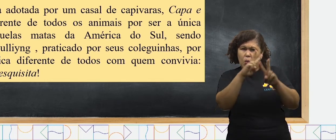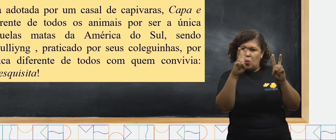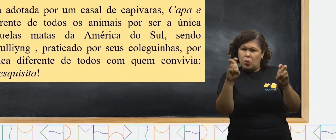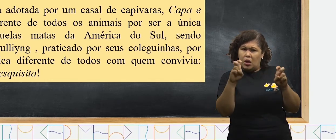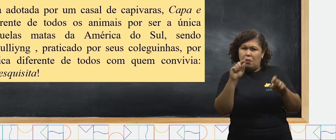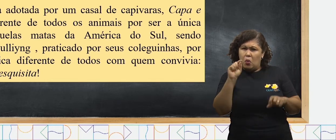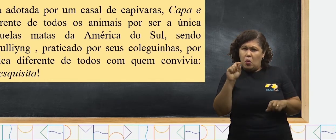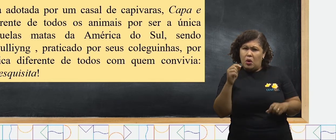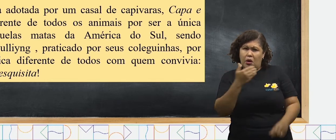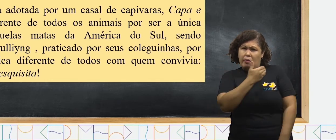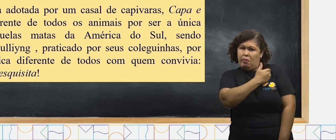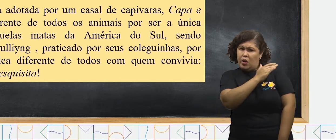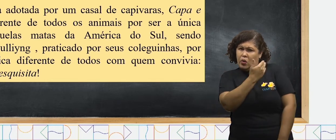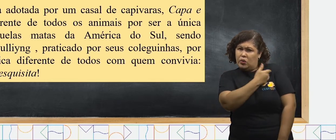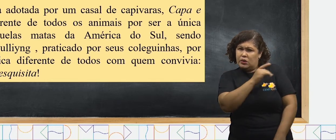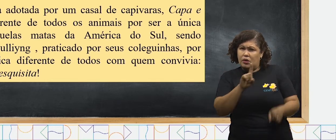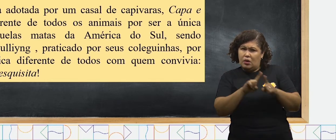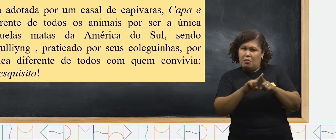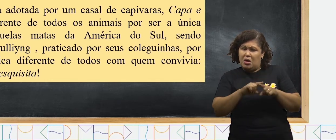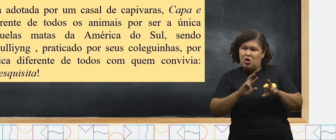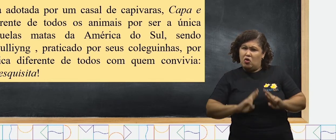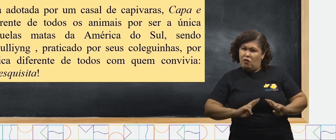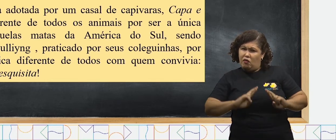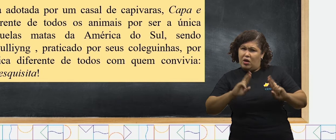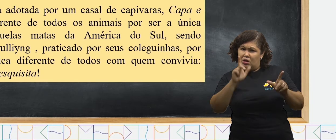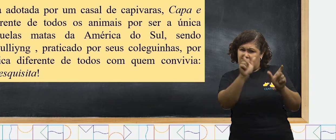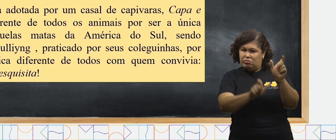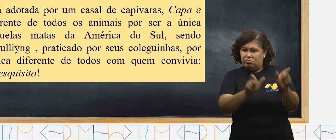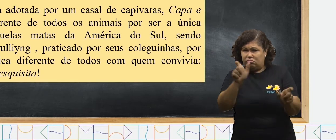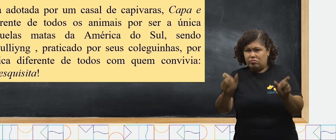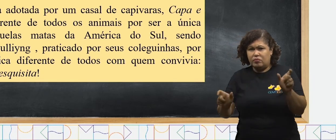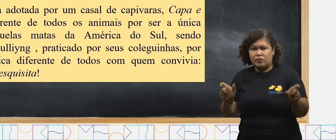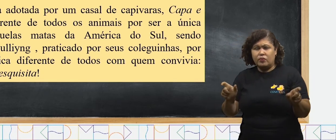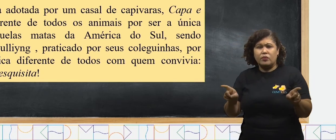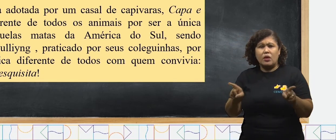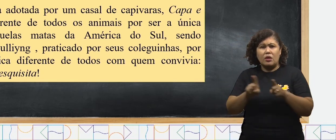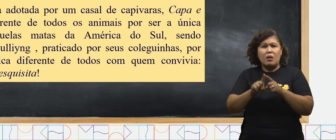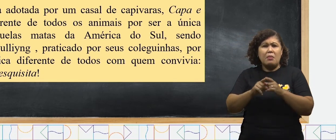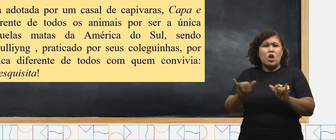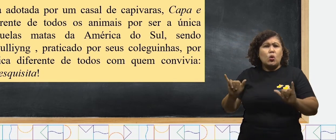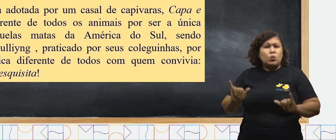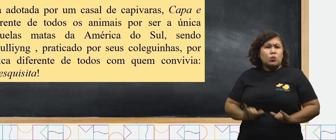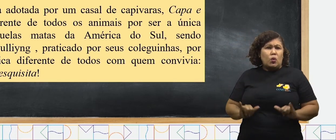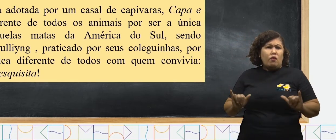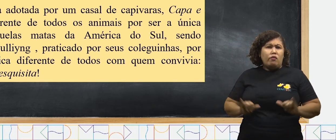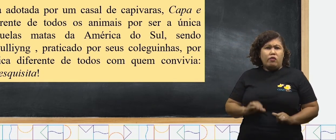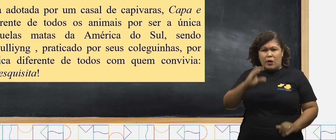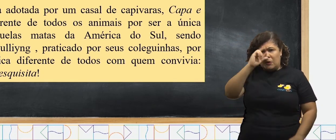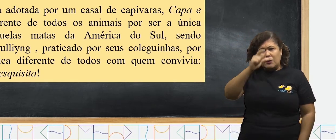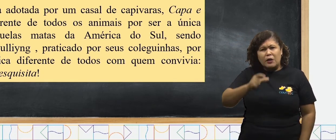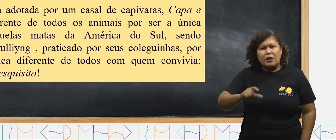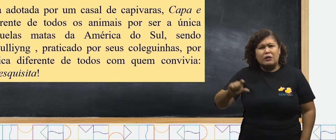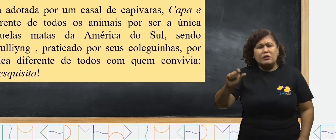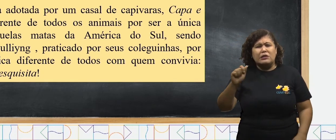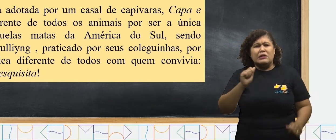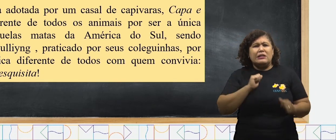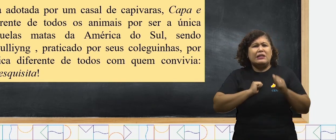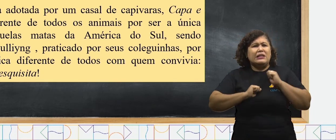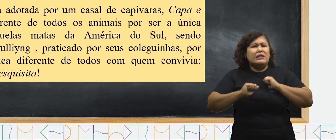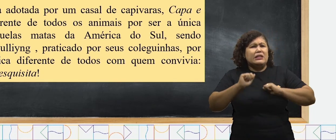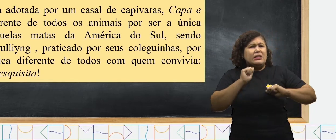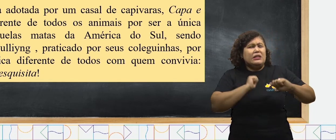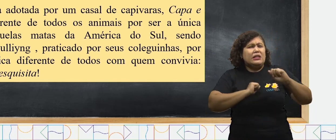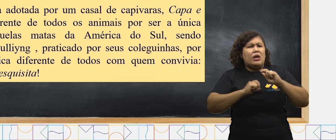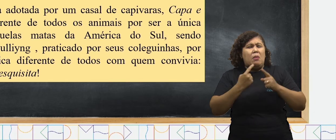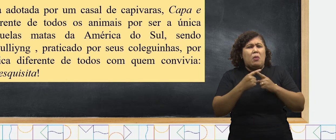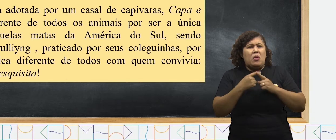do preconceito e das diferenças individuais, assim como o sofrimento e a angústia inerente